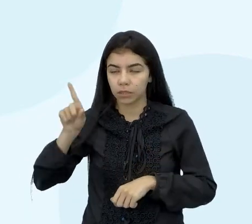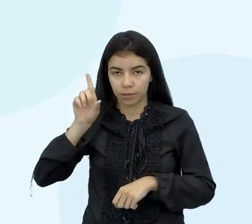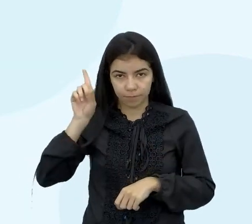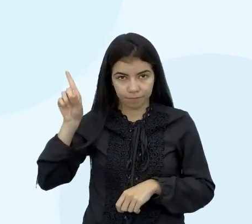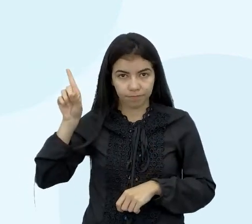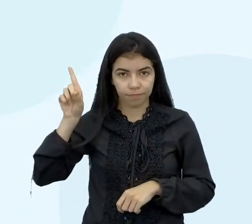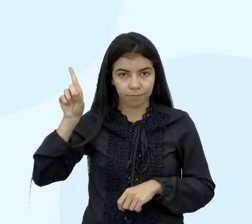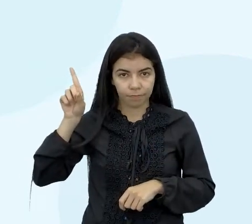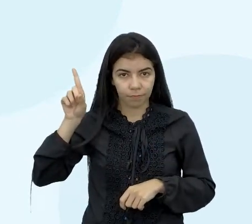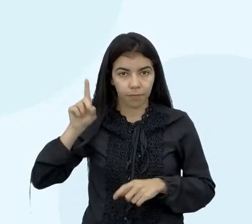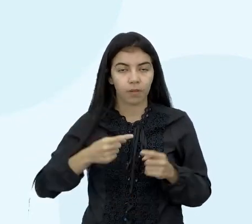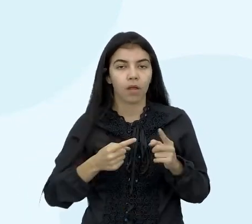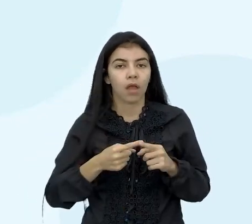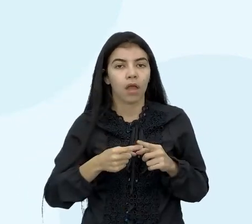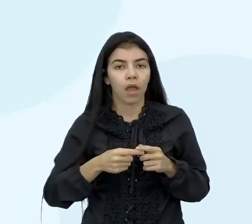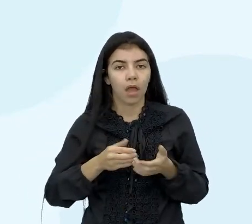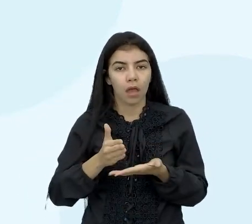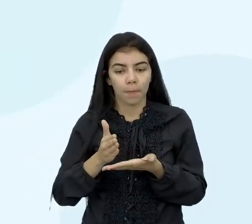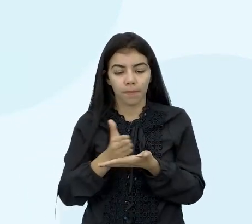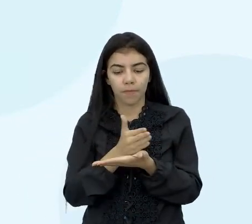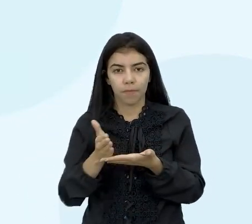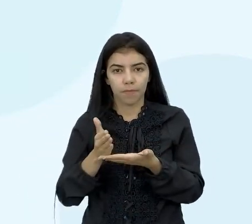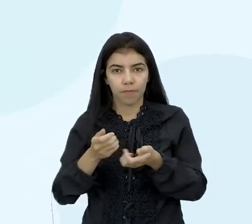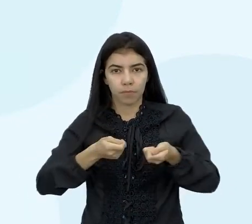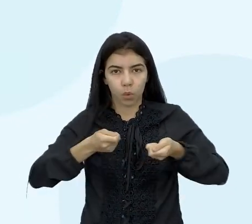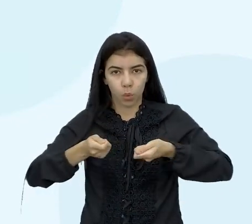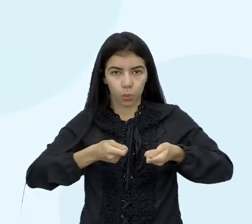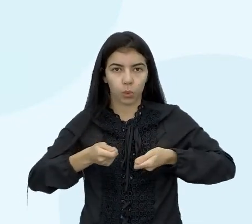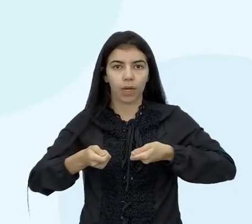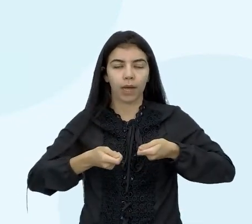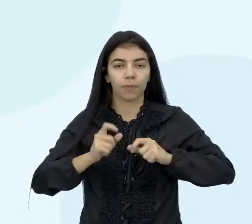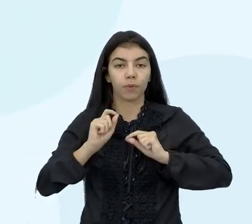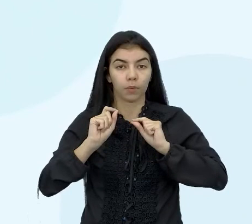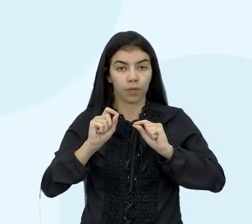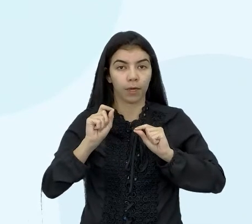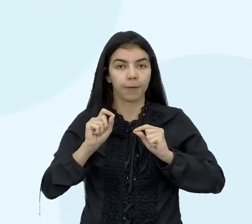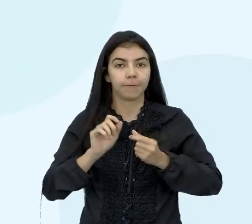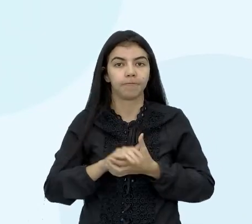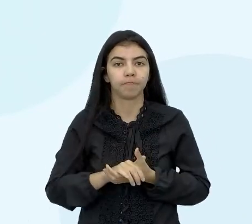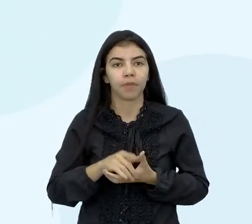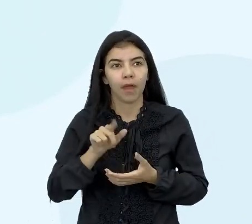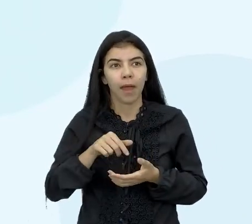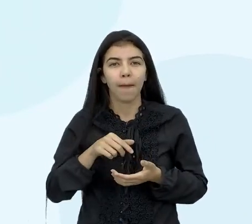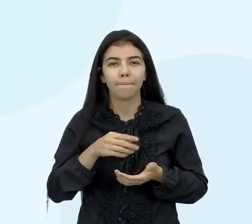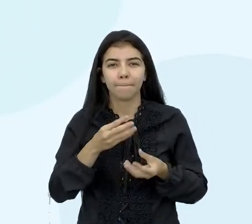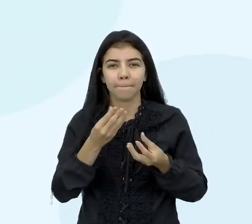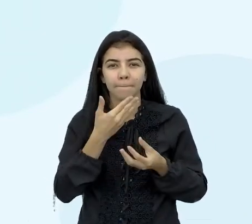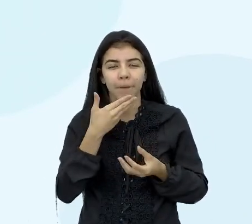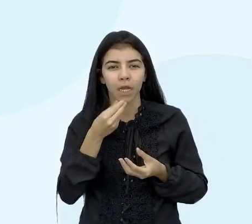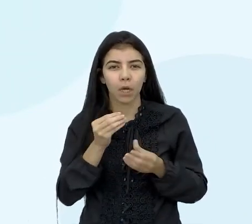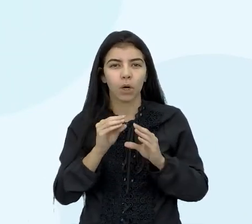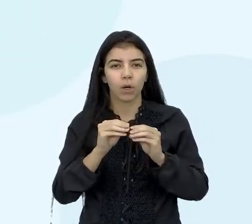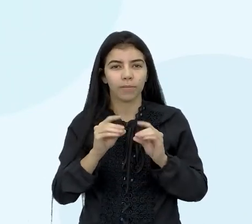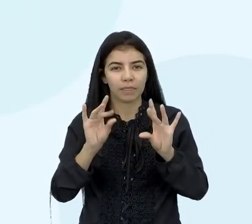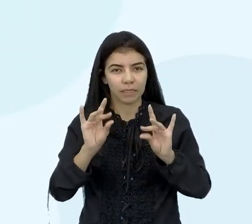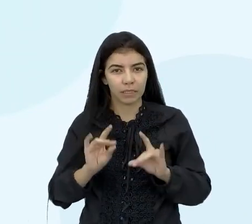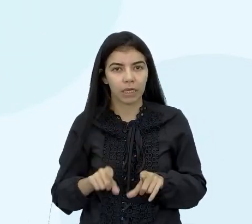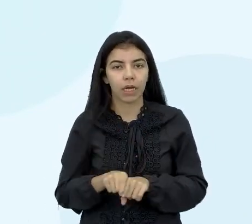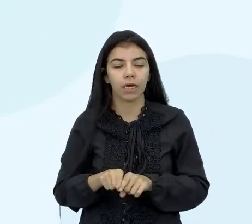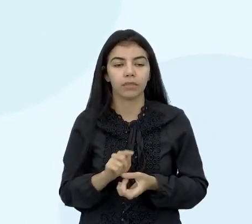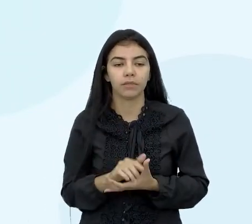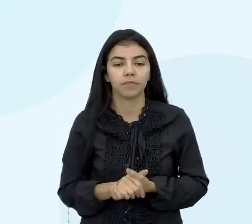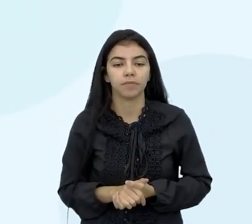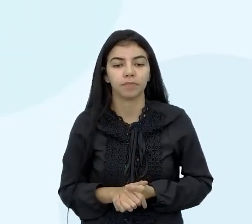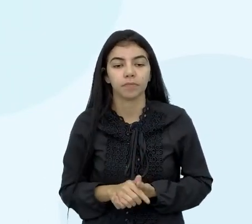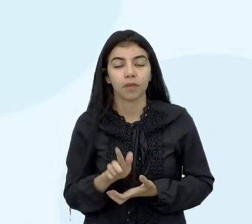uma coluna de fracionamento aí para te ajudar a deixar essa destilação mais refinada, tá certo? E